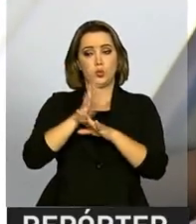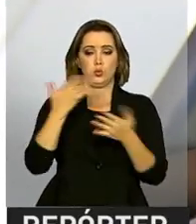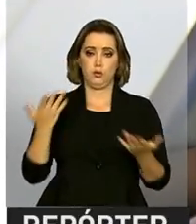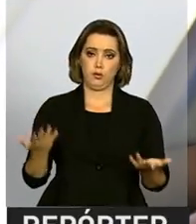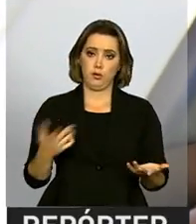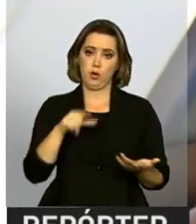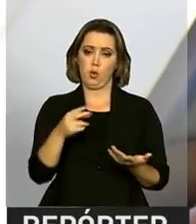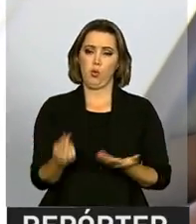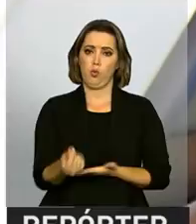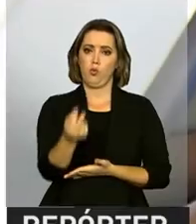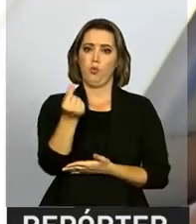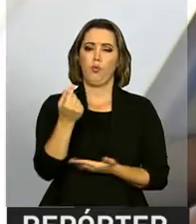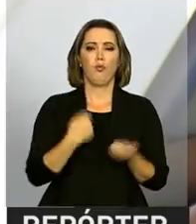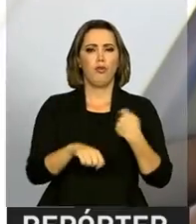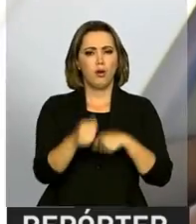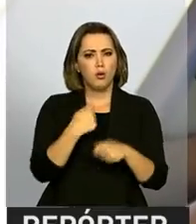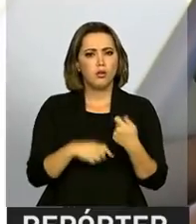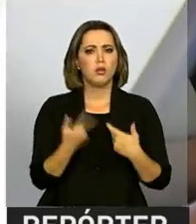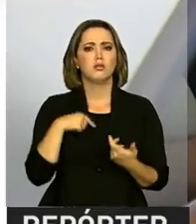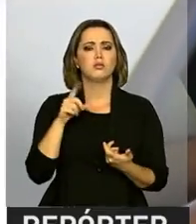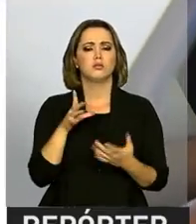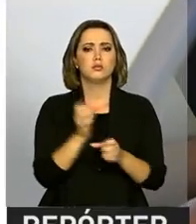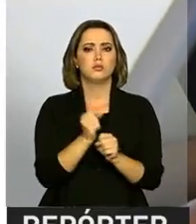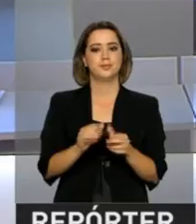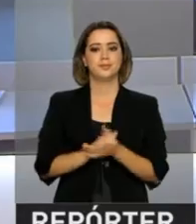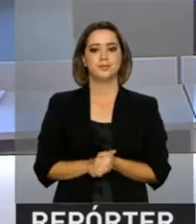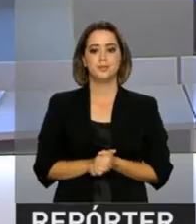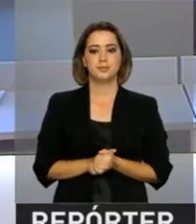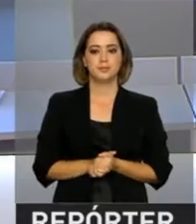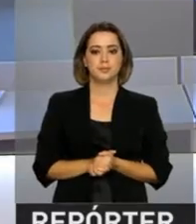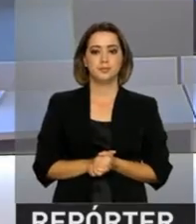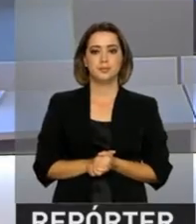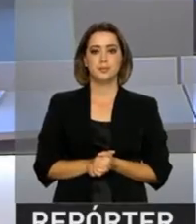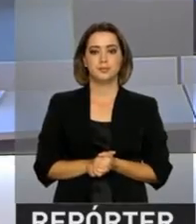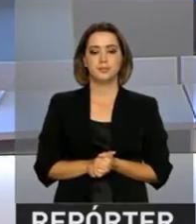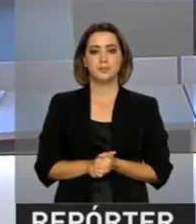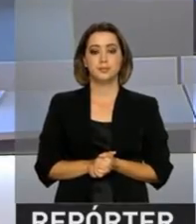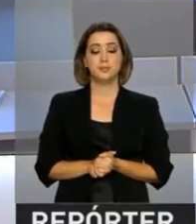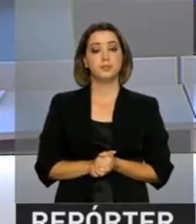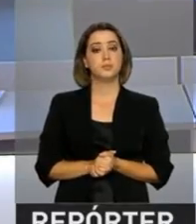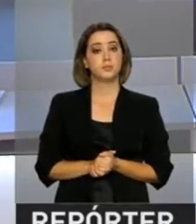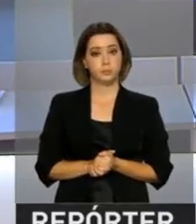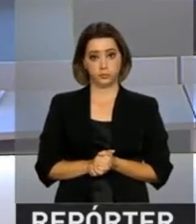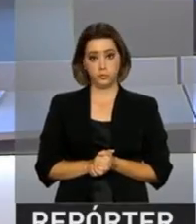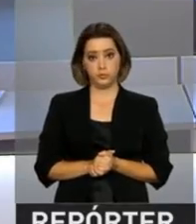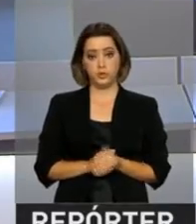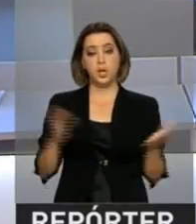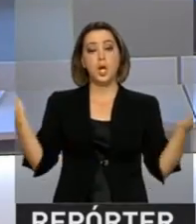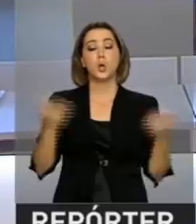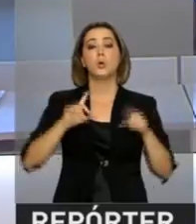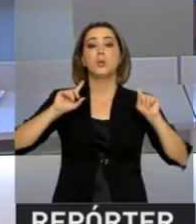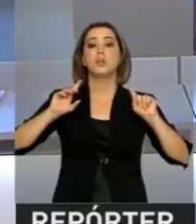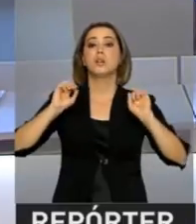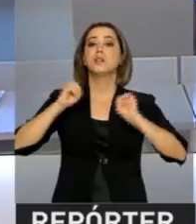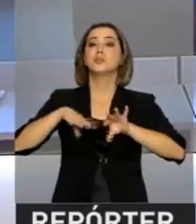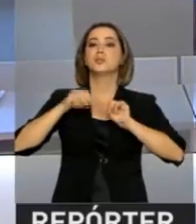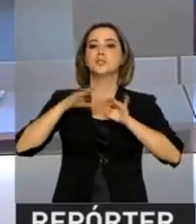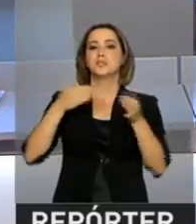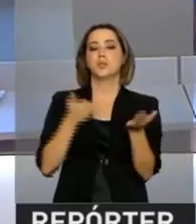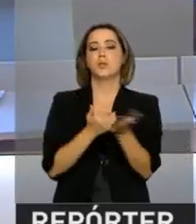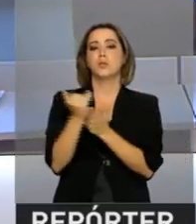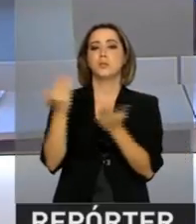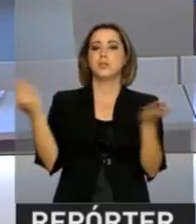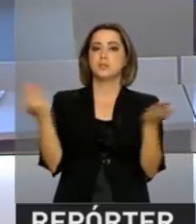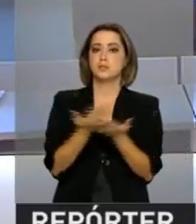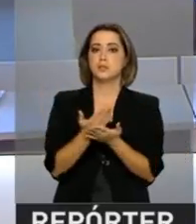muito para a questão, né, do orçamento mesmo. Agora, falando em educação, começam hoje as inscrições para